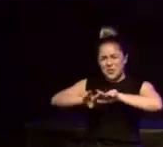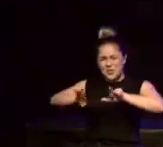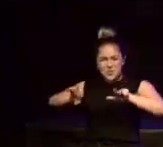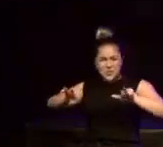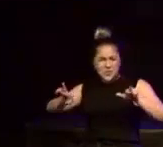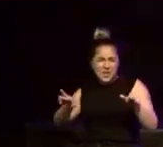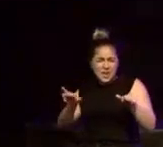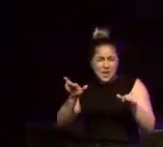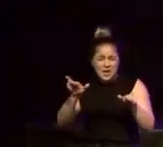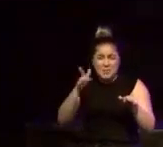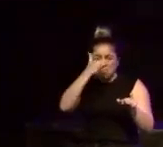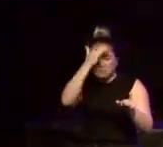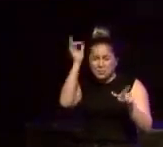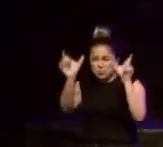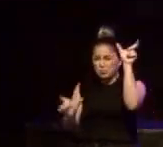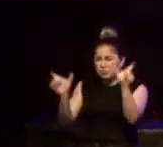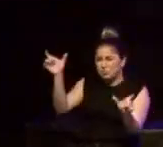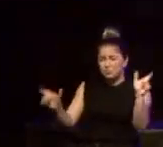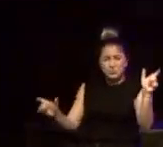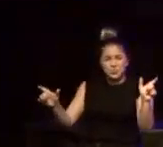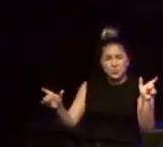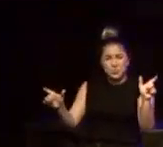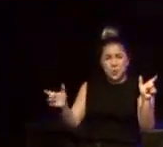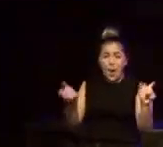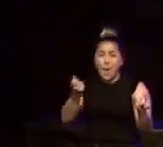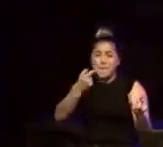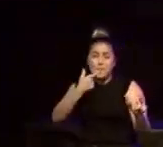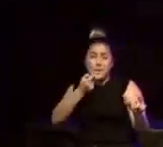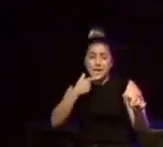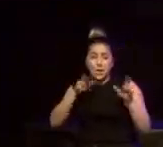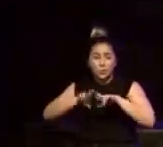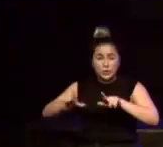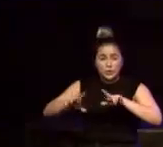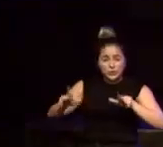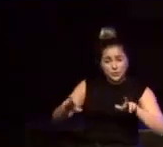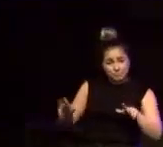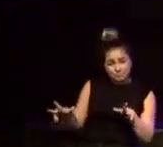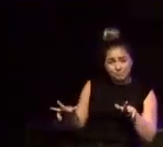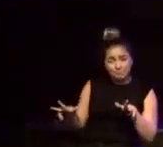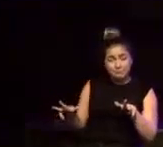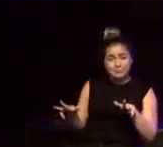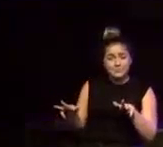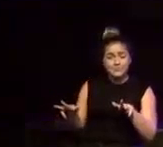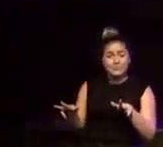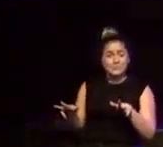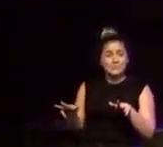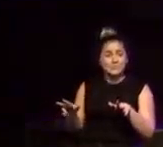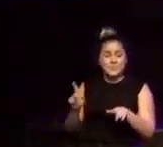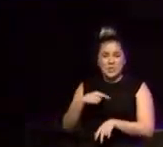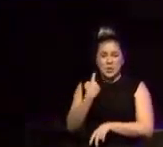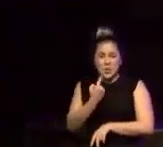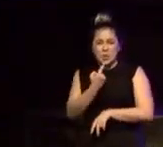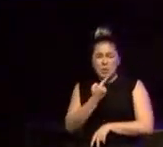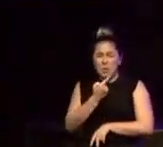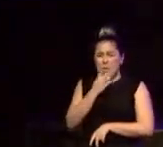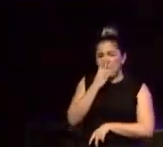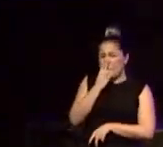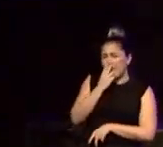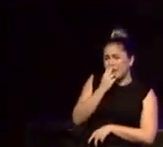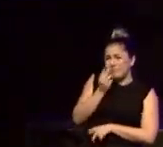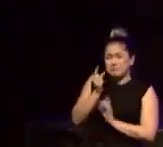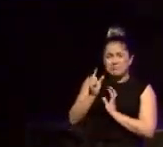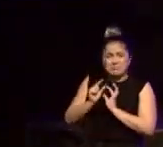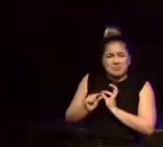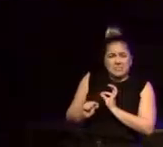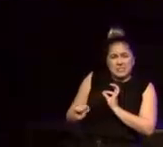visão desfavorável. Parece que eu estou falando para você que a gente está, né, no abismo,